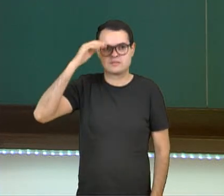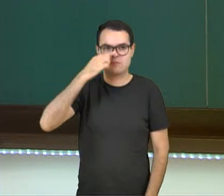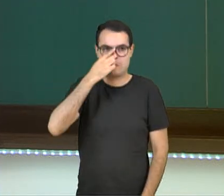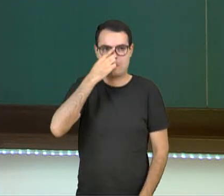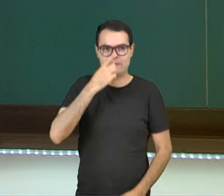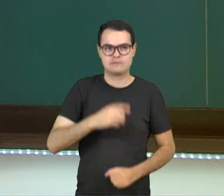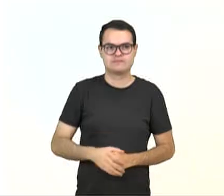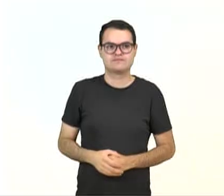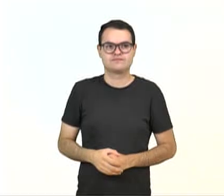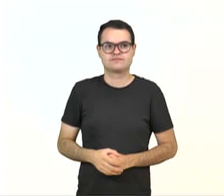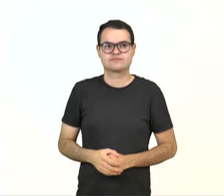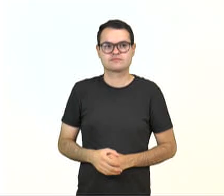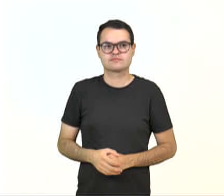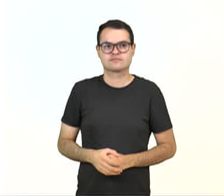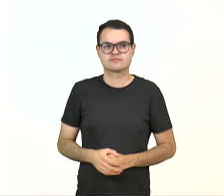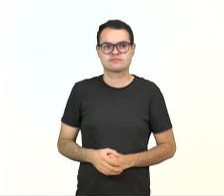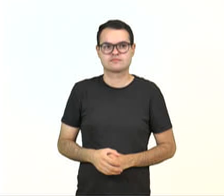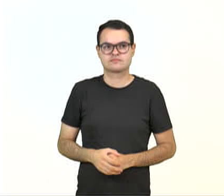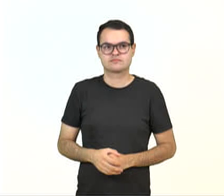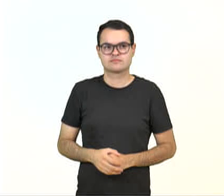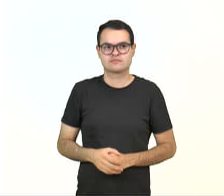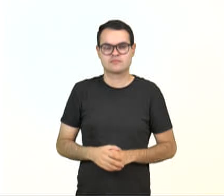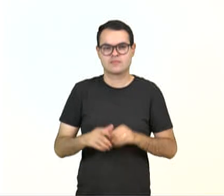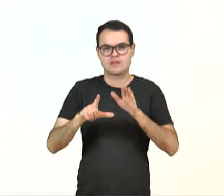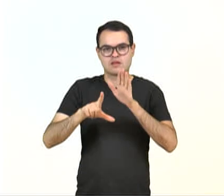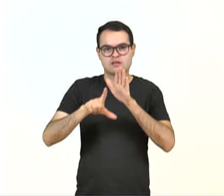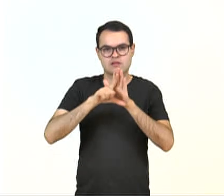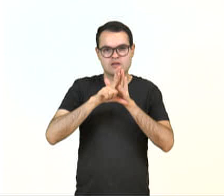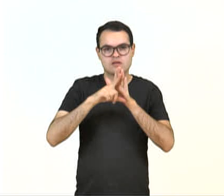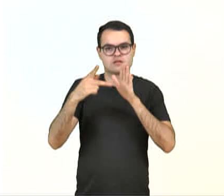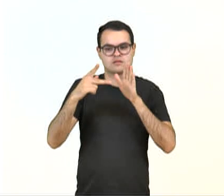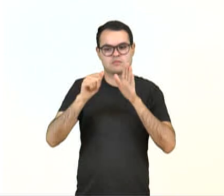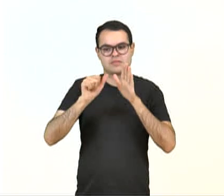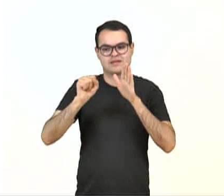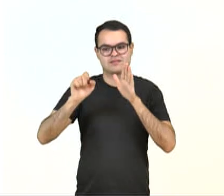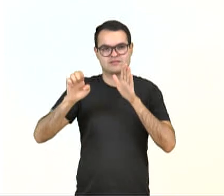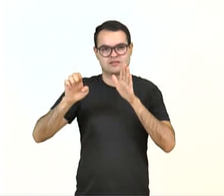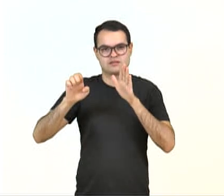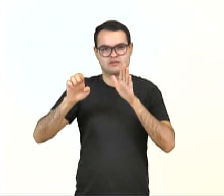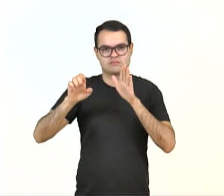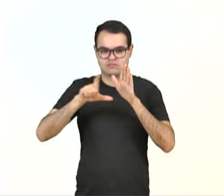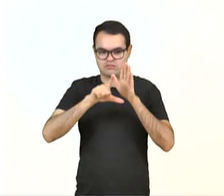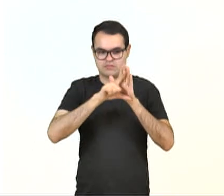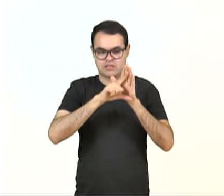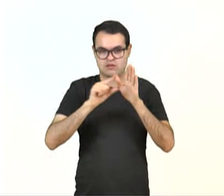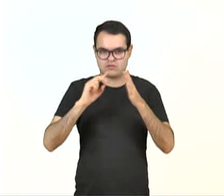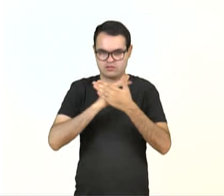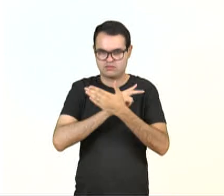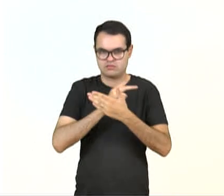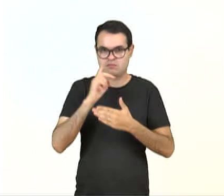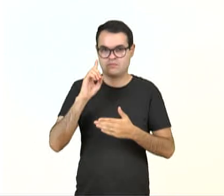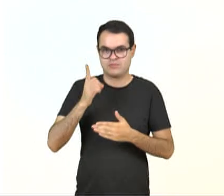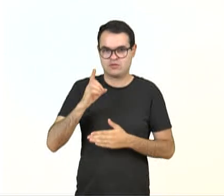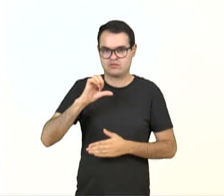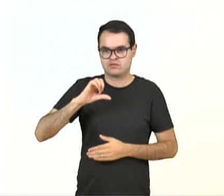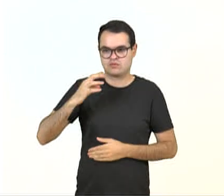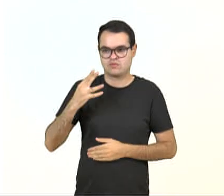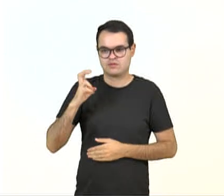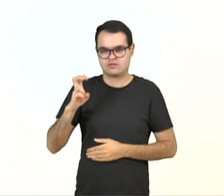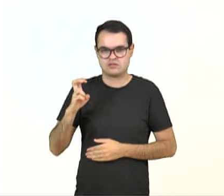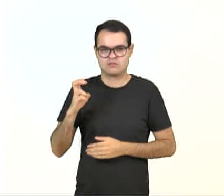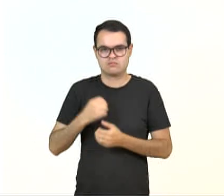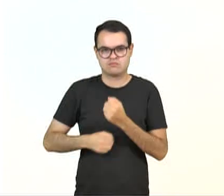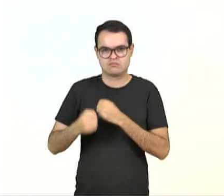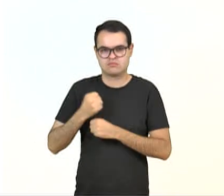concentrarem. Lei de Passe, era o que estava acontecendo ali. Lei de Passe de